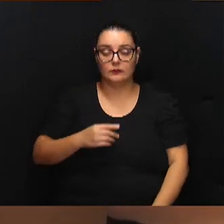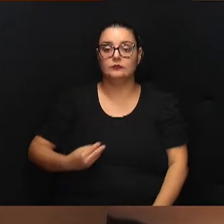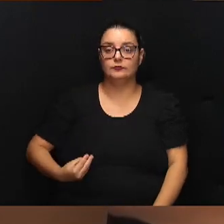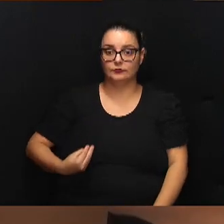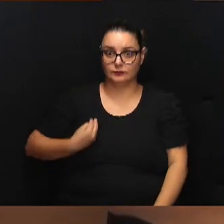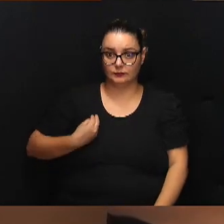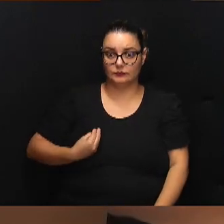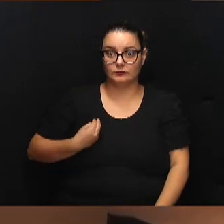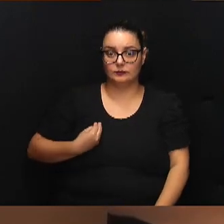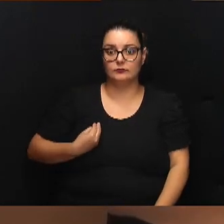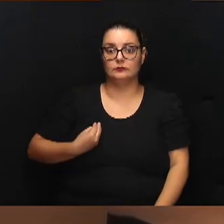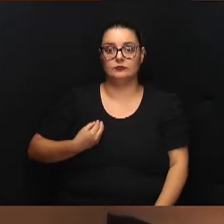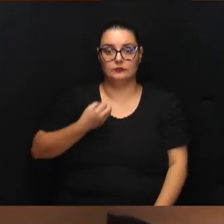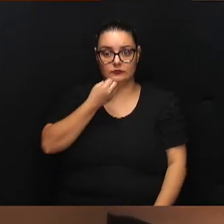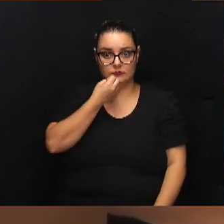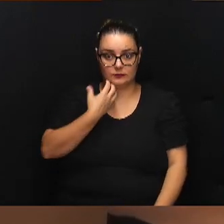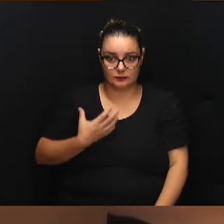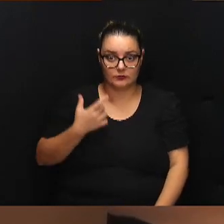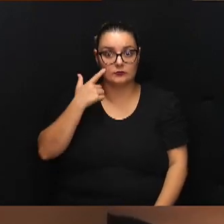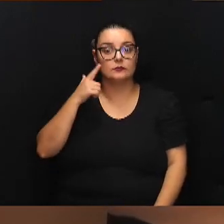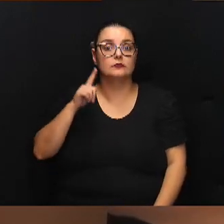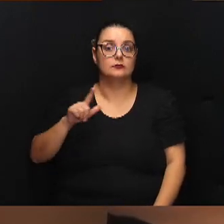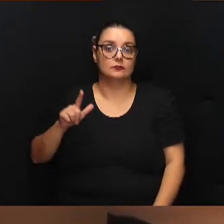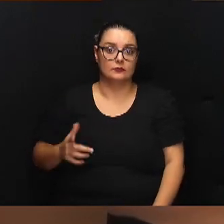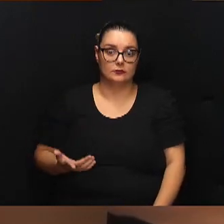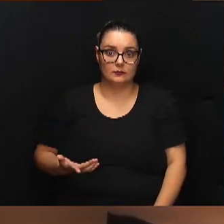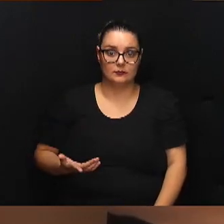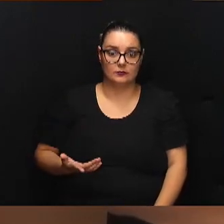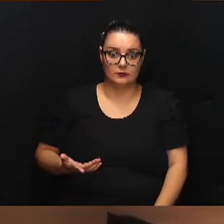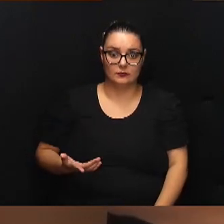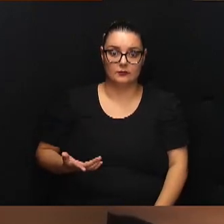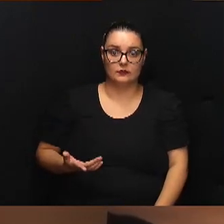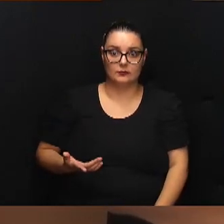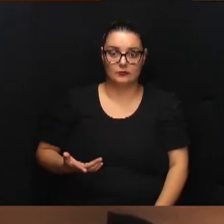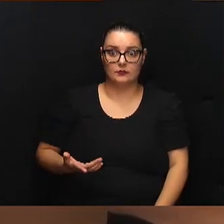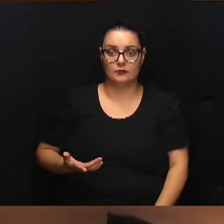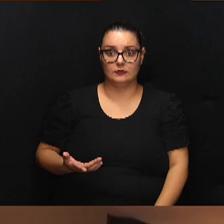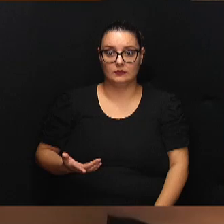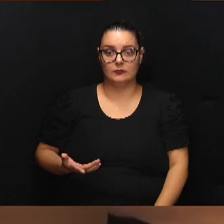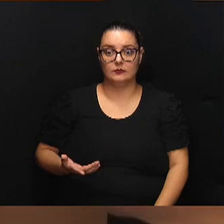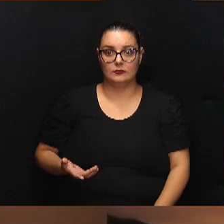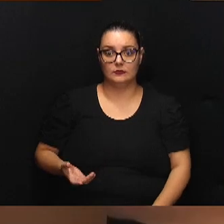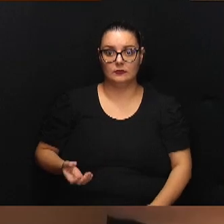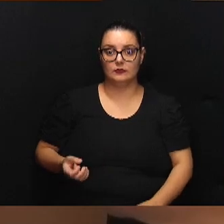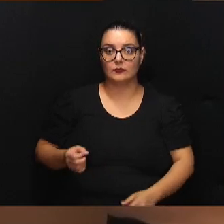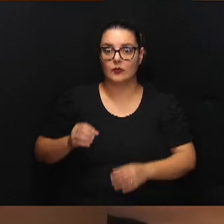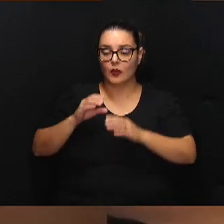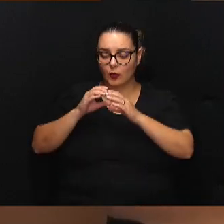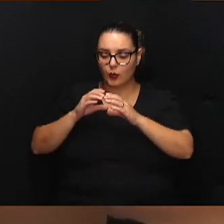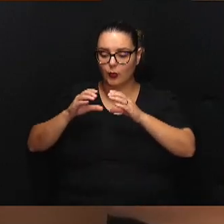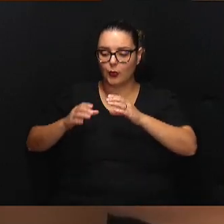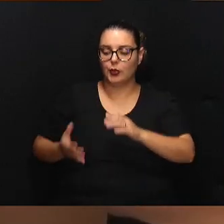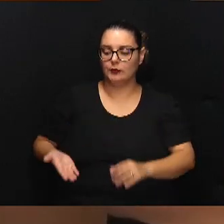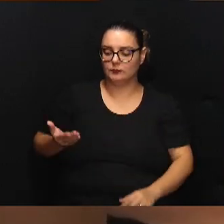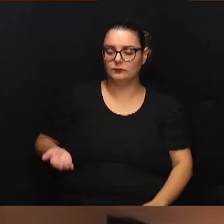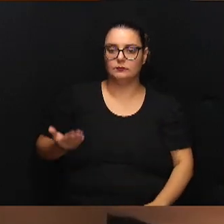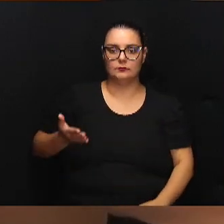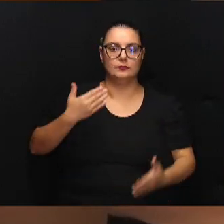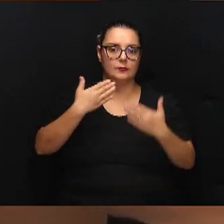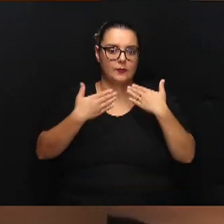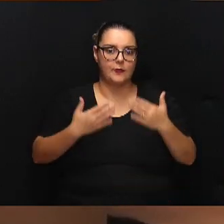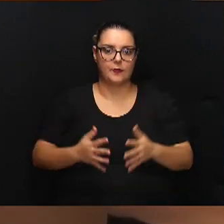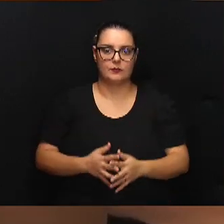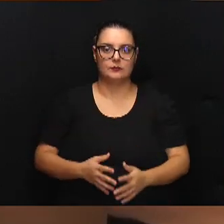vida boa. É claro que o nosso balãozinho está aqui a todo momento, né? A gente estava aqui conversando